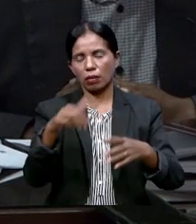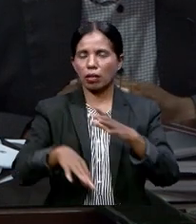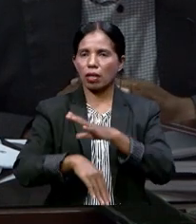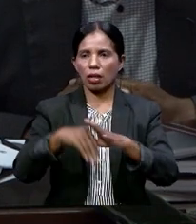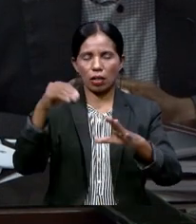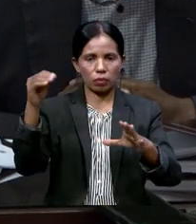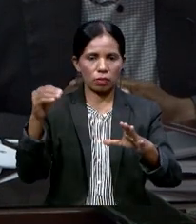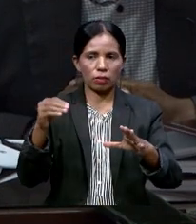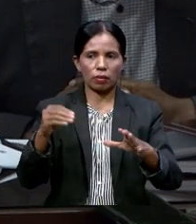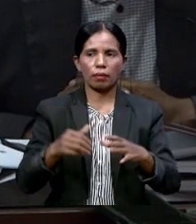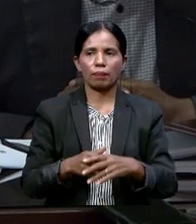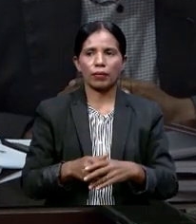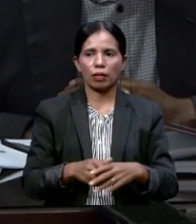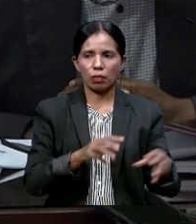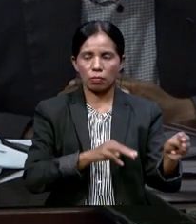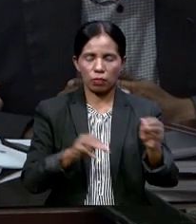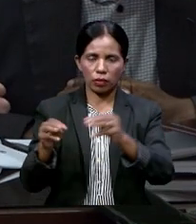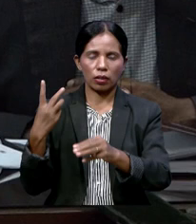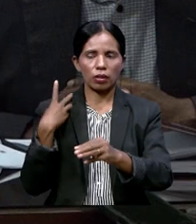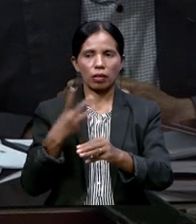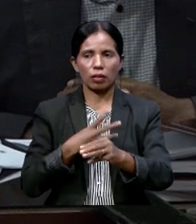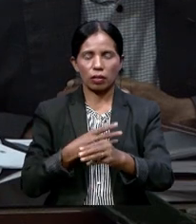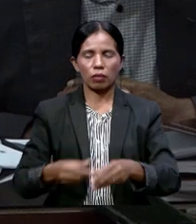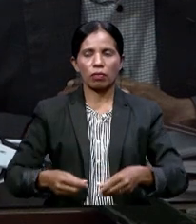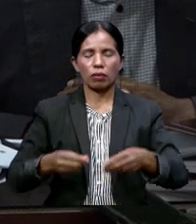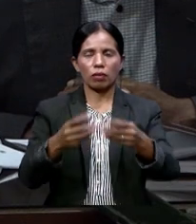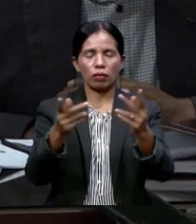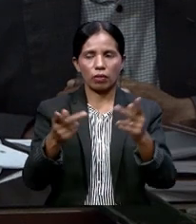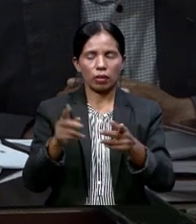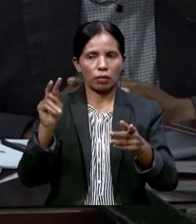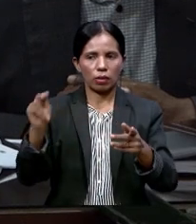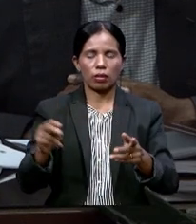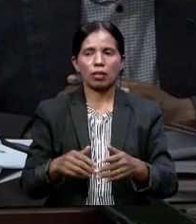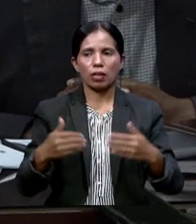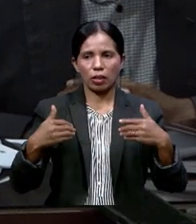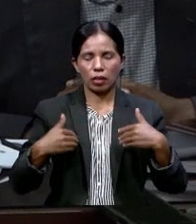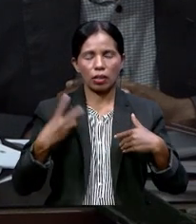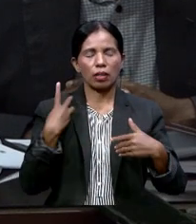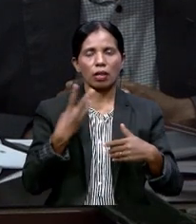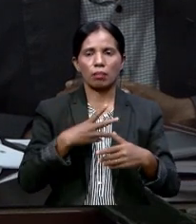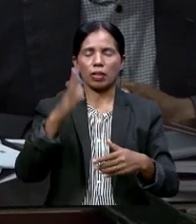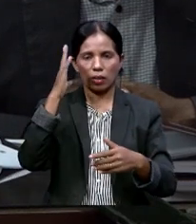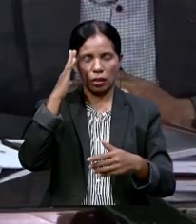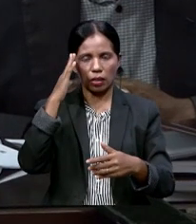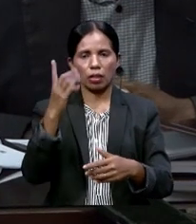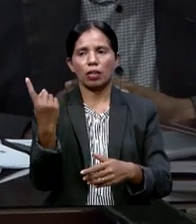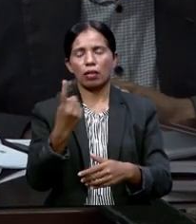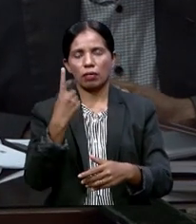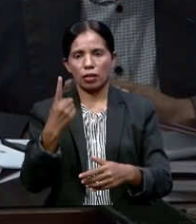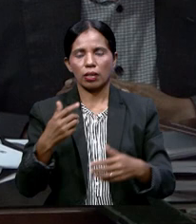discharge o transfer mak ita foin fo fali fatin ba nia ni existe ona ni ami consciente hela mes na fatin